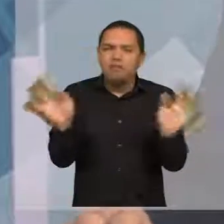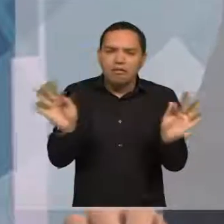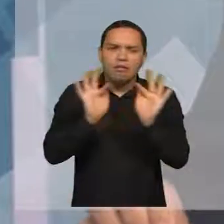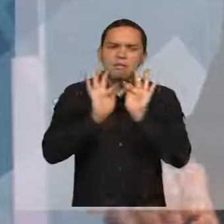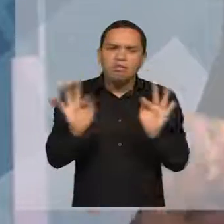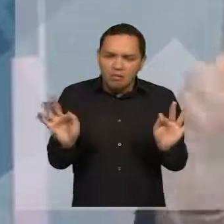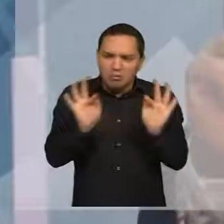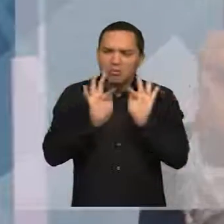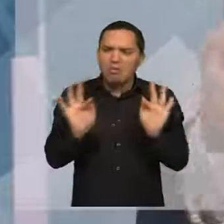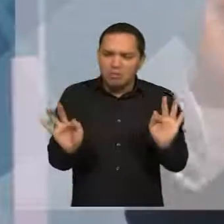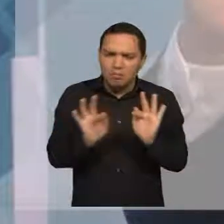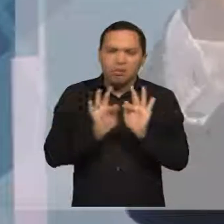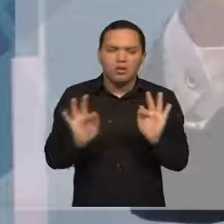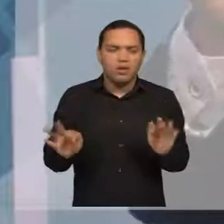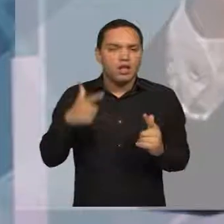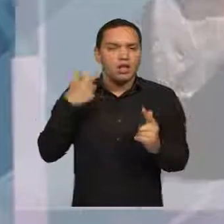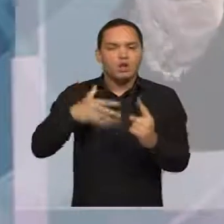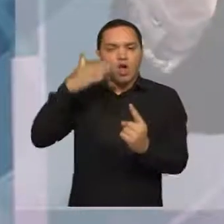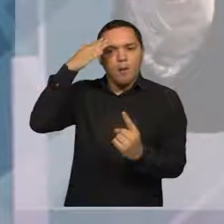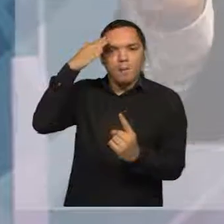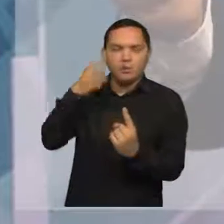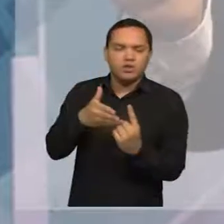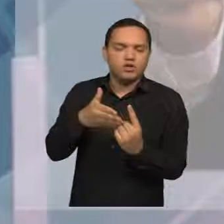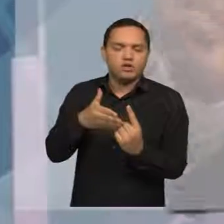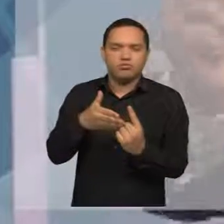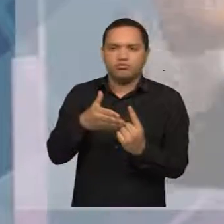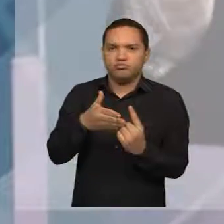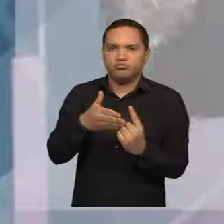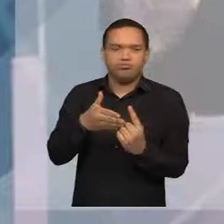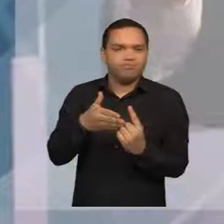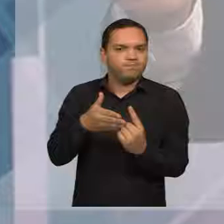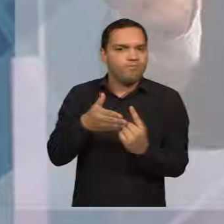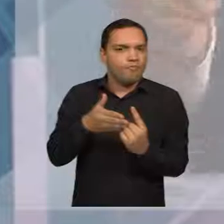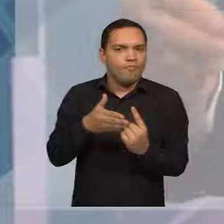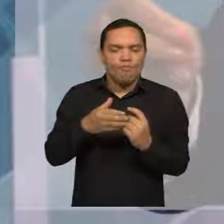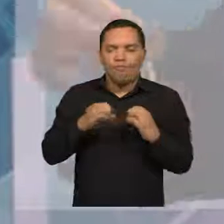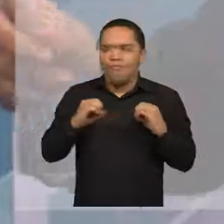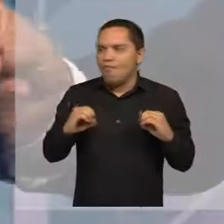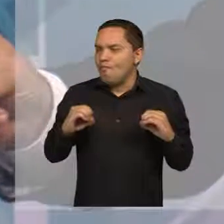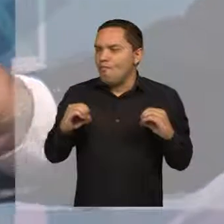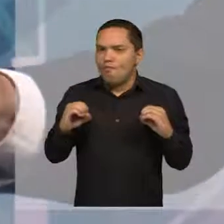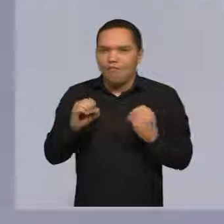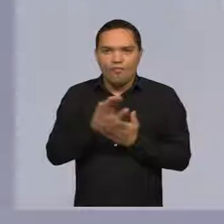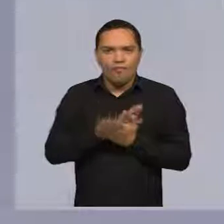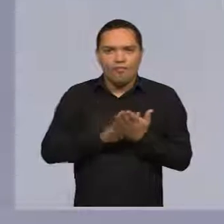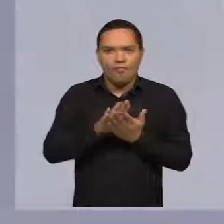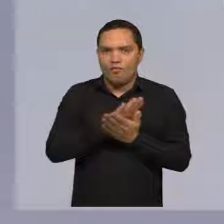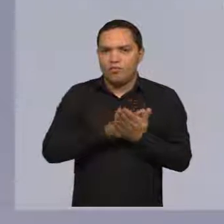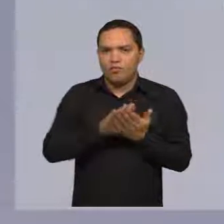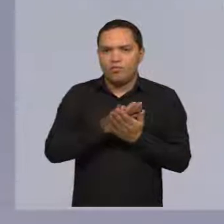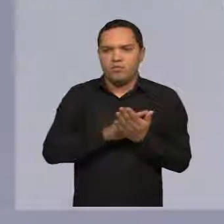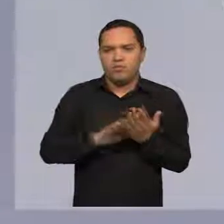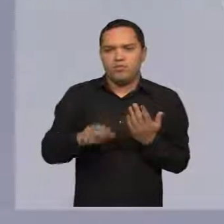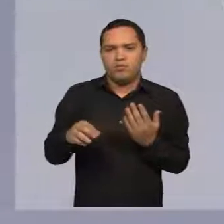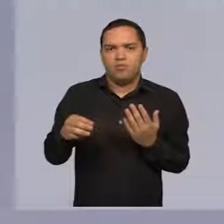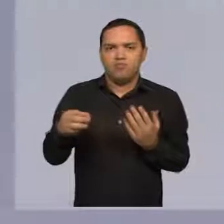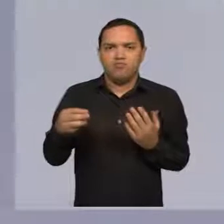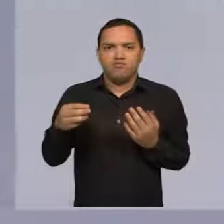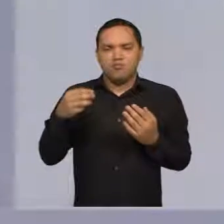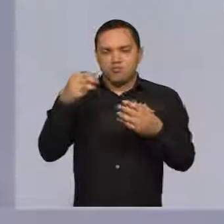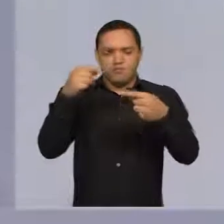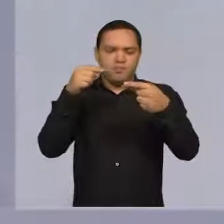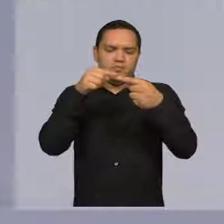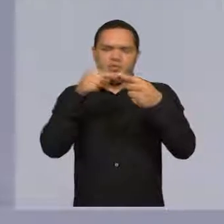generalidades, né, que não objetivam nada. Não tem, com exceção de 3 ou 4 casos